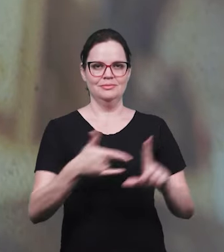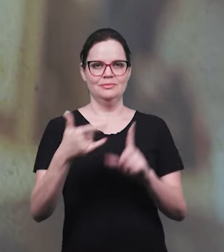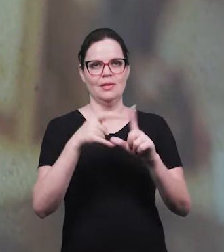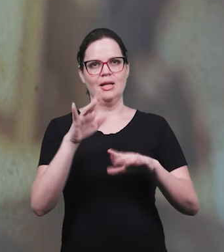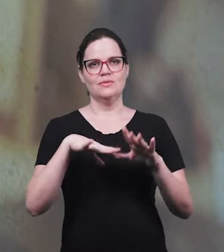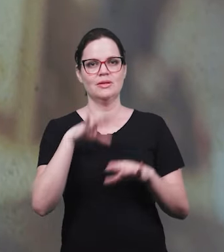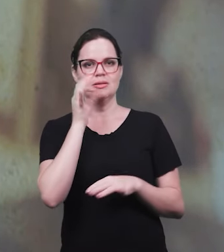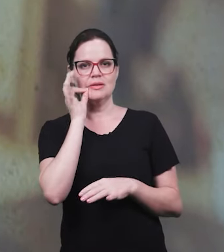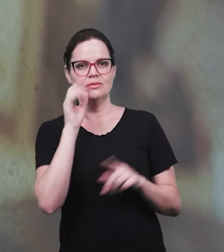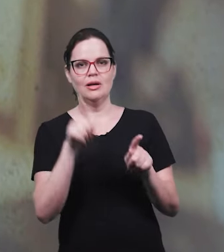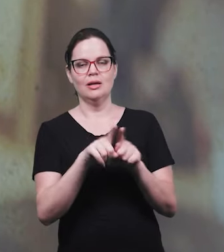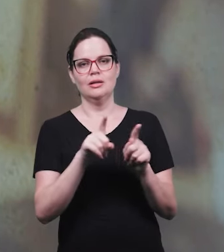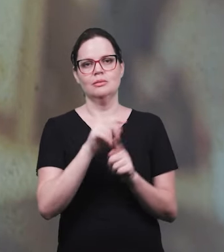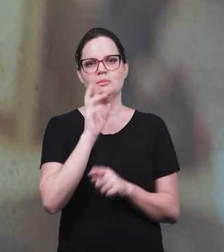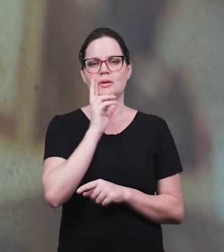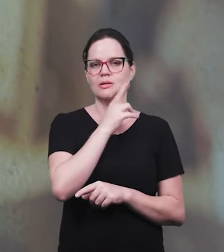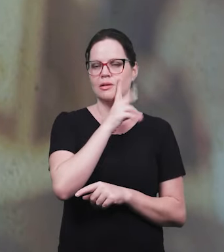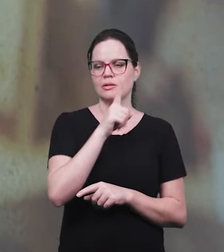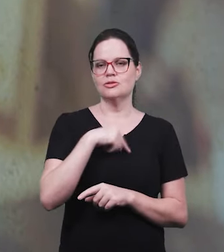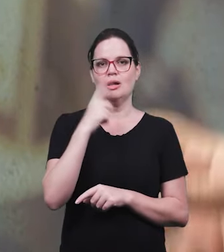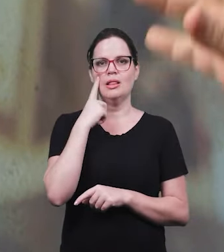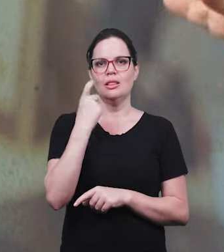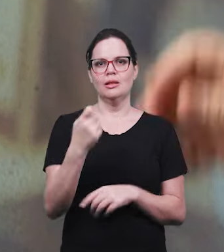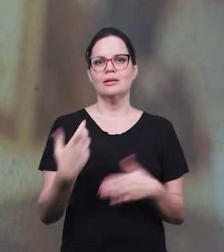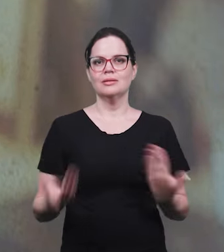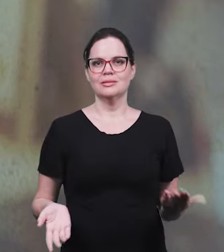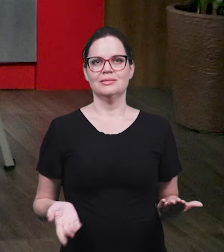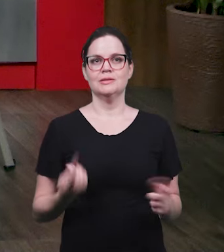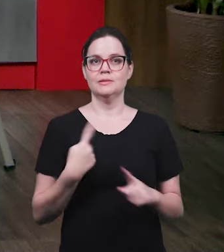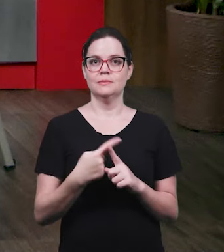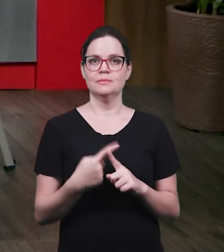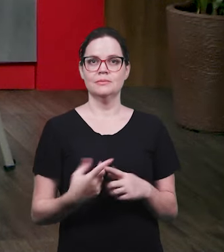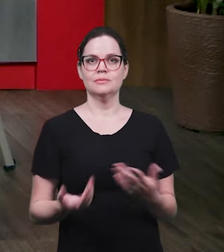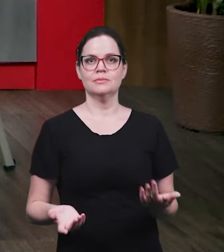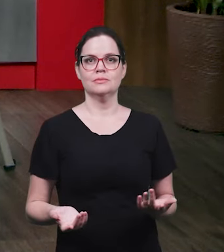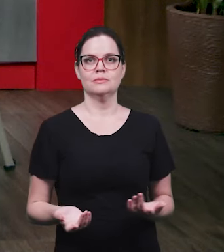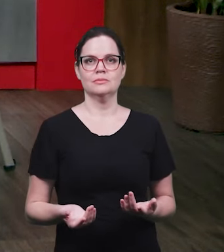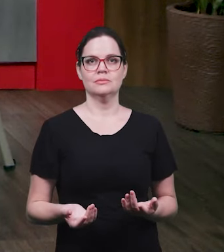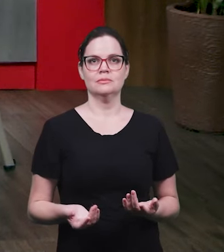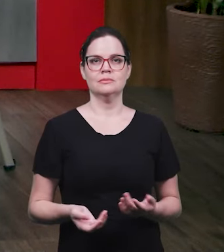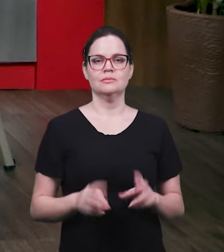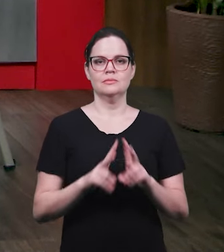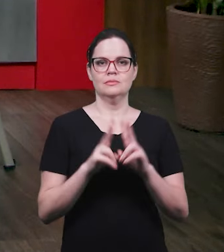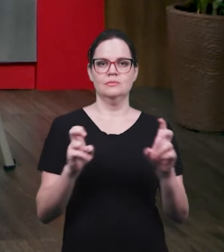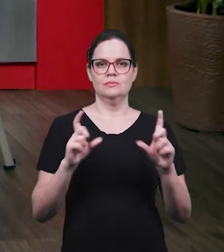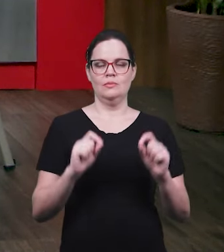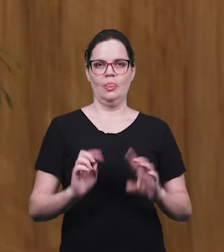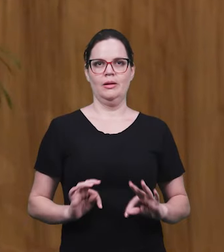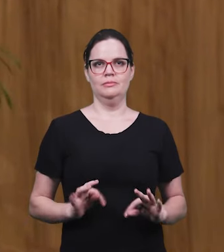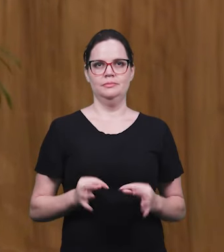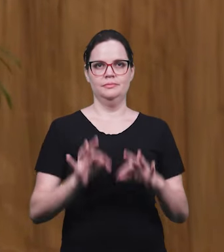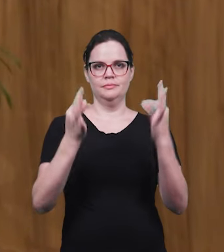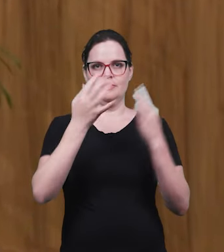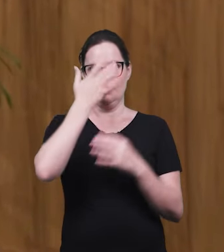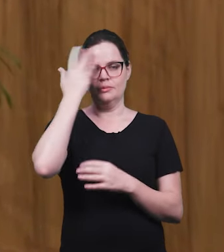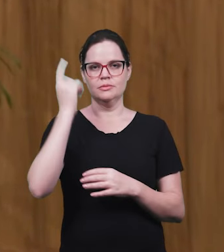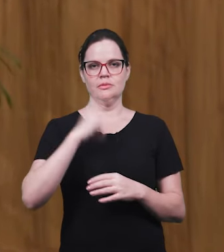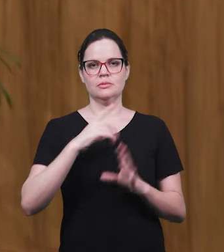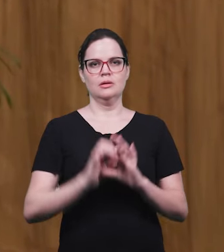isso é interessante para quem está começando agora. Hoje em dia, a redução de custos. Hoje em dia, até que por conta da tecnologia, né, a pessoa tem até